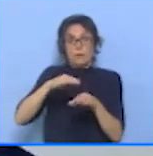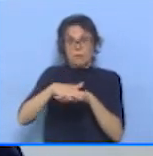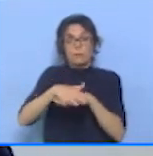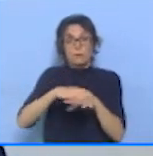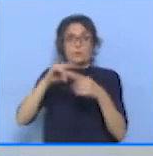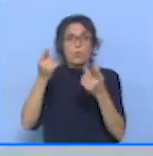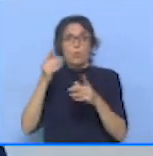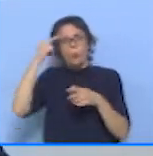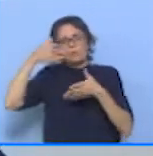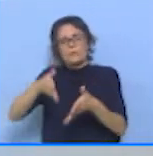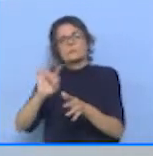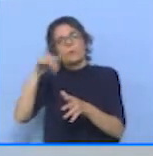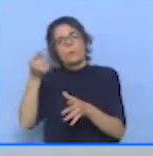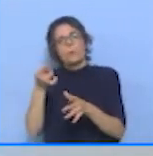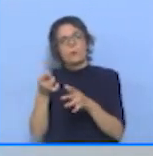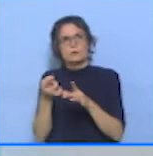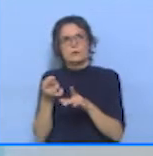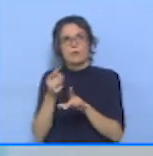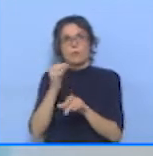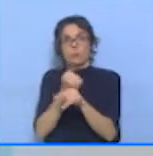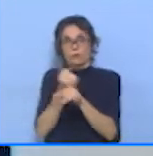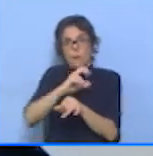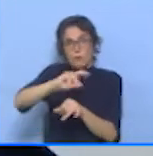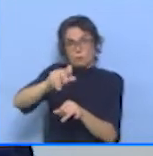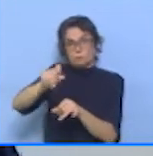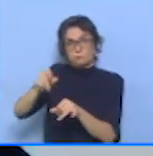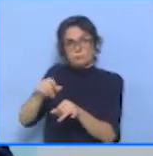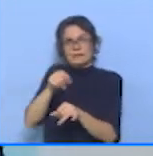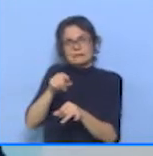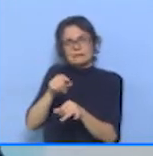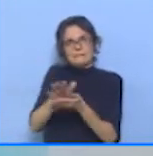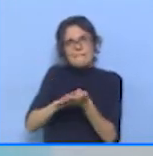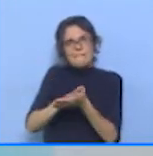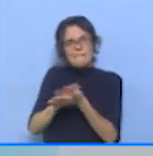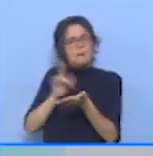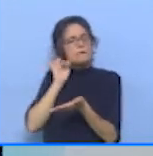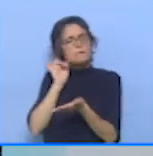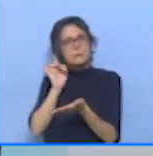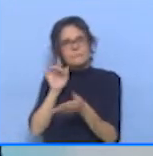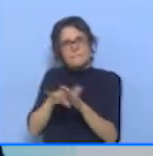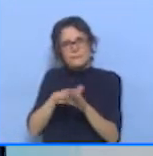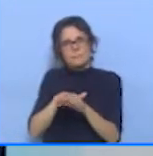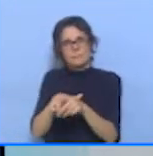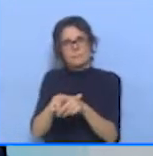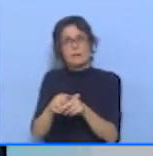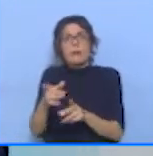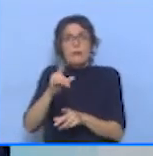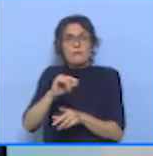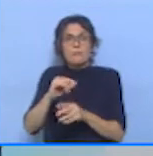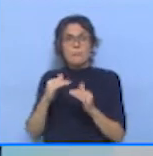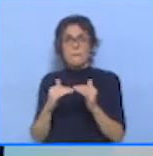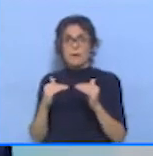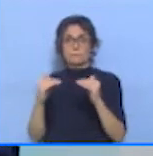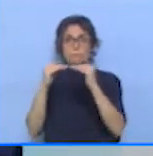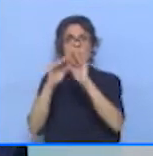locais, de trabalho local, é fundamental essa motivação, esse envolvimento. E depois, à escala